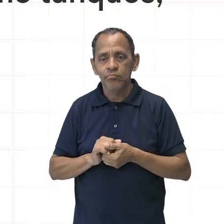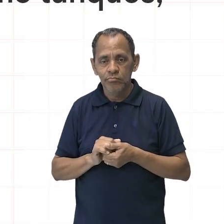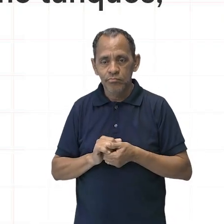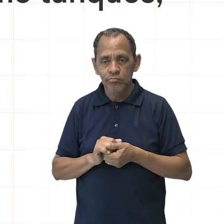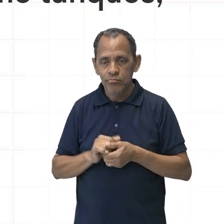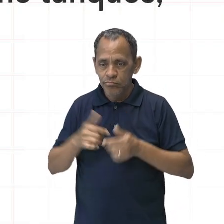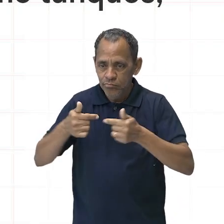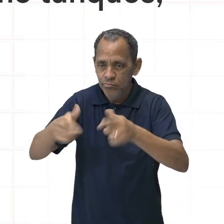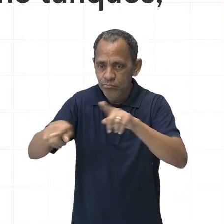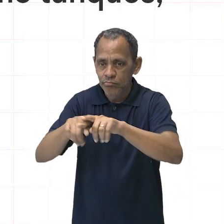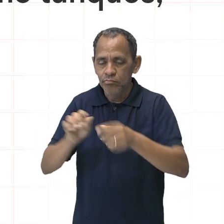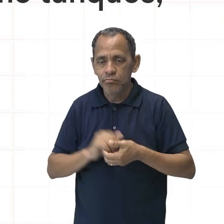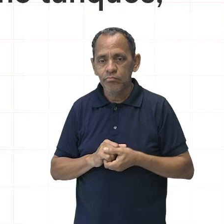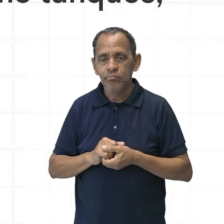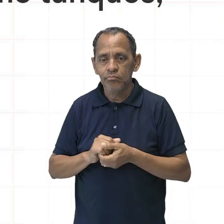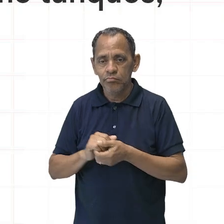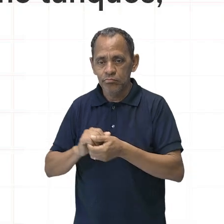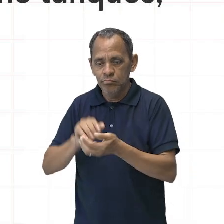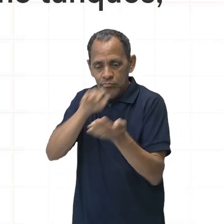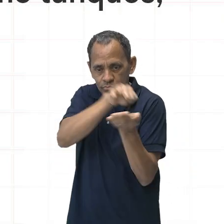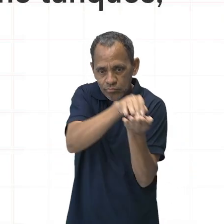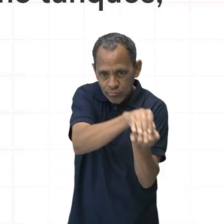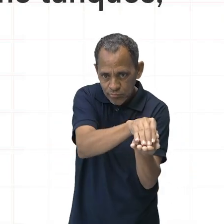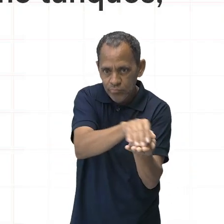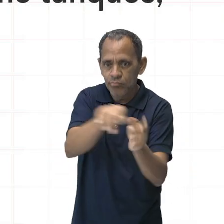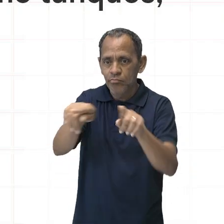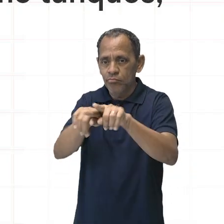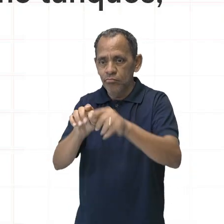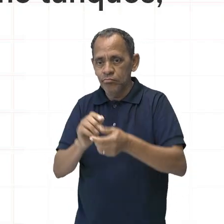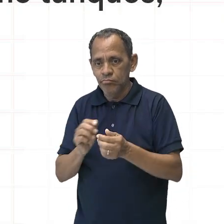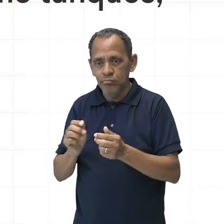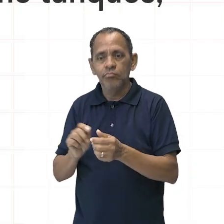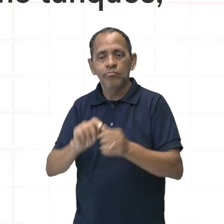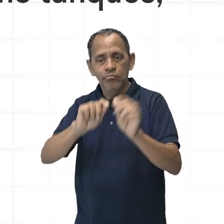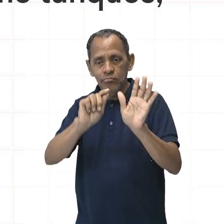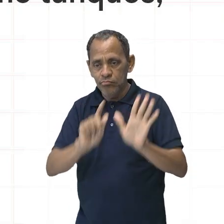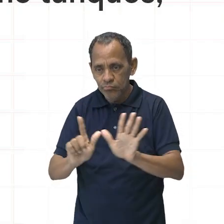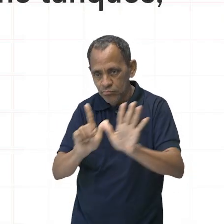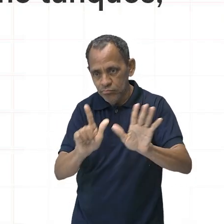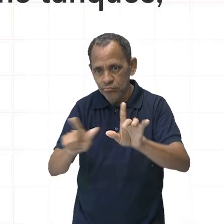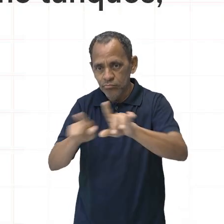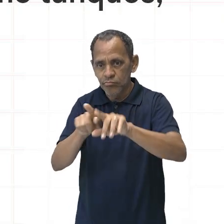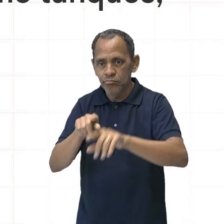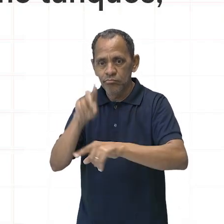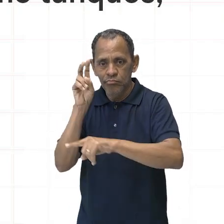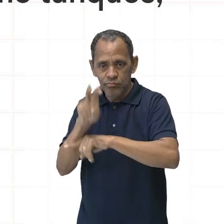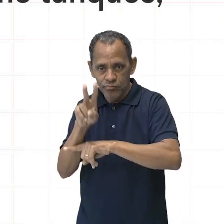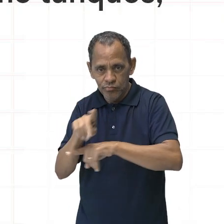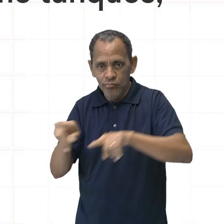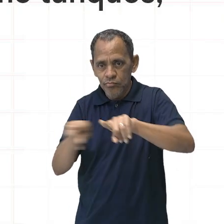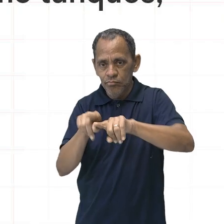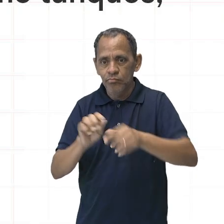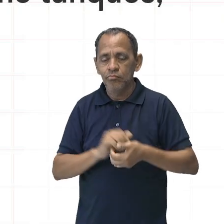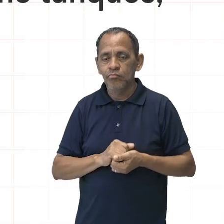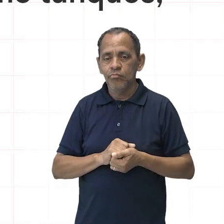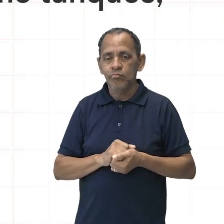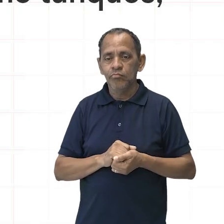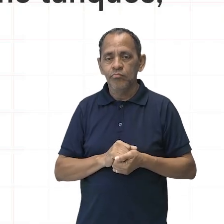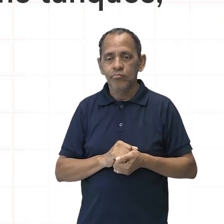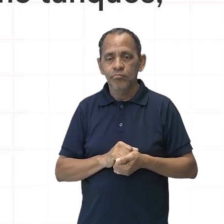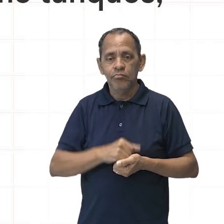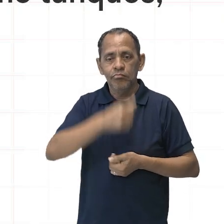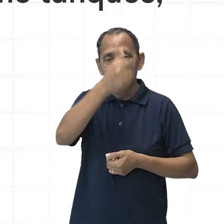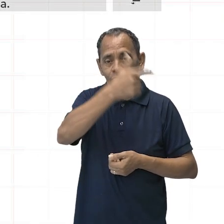e aviões. Então, estamos vendo aqui as duas fases da guerra. Então, quais serão